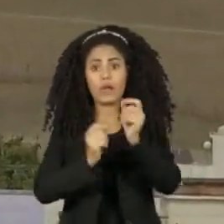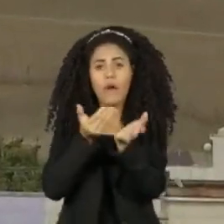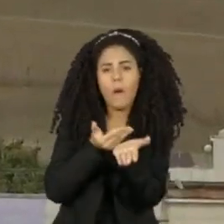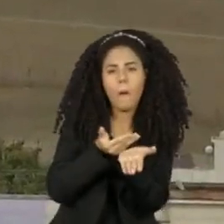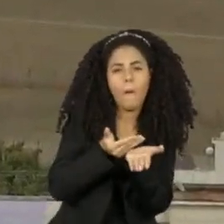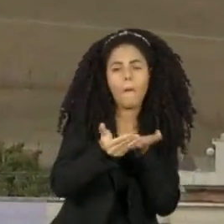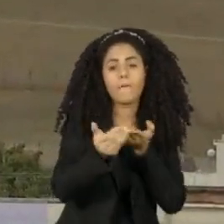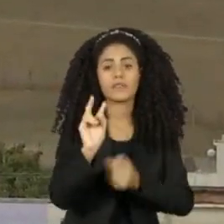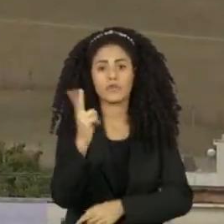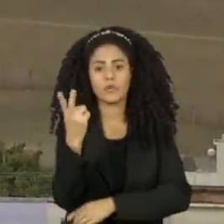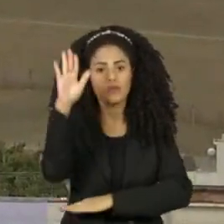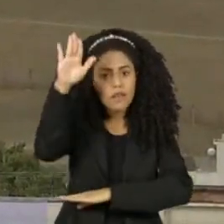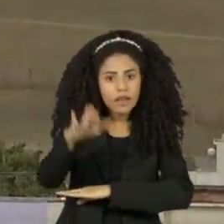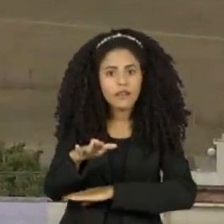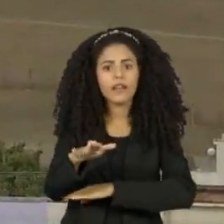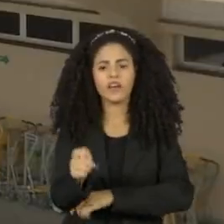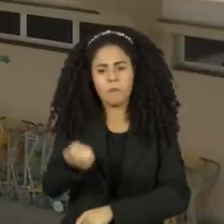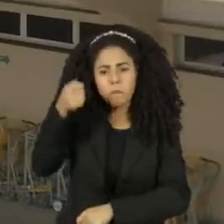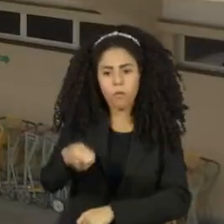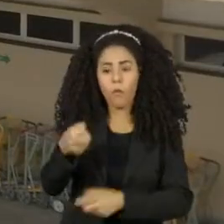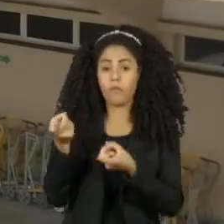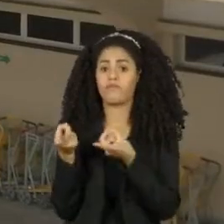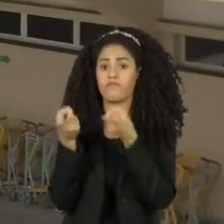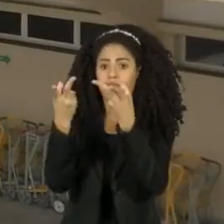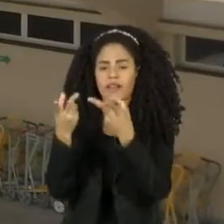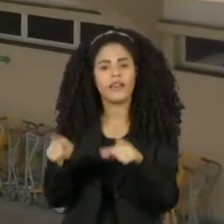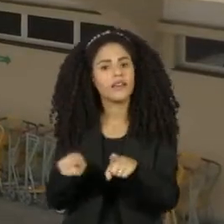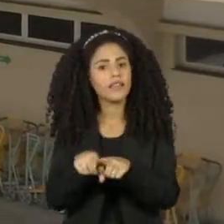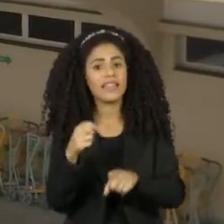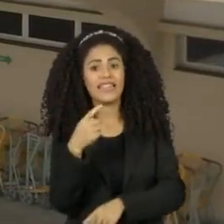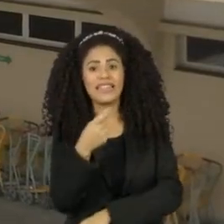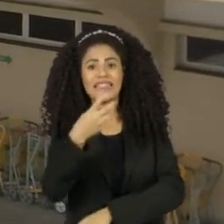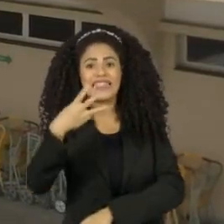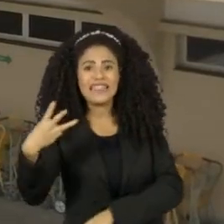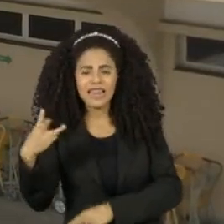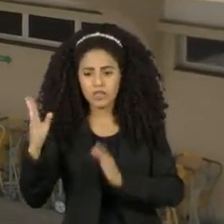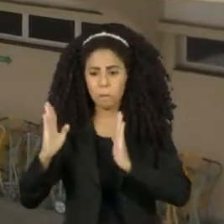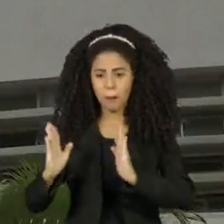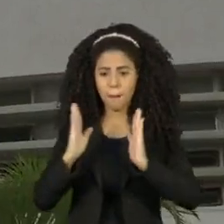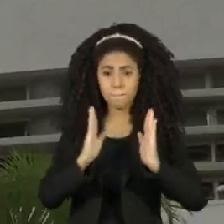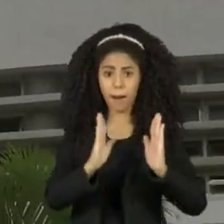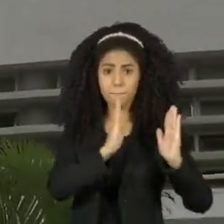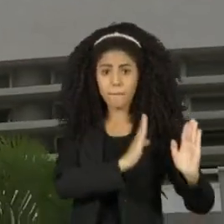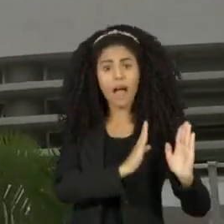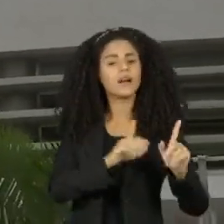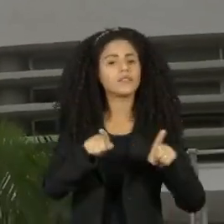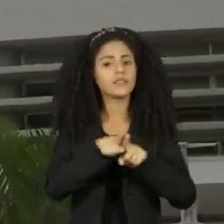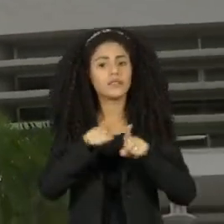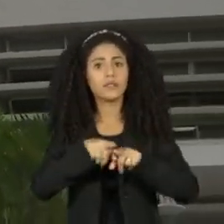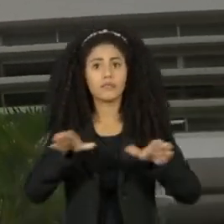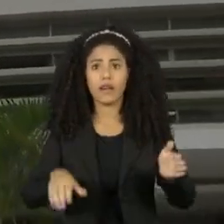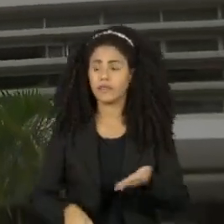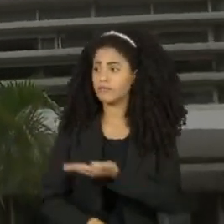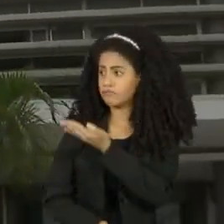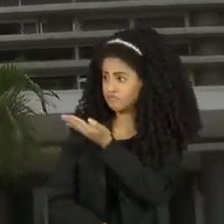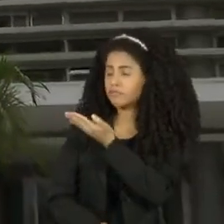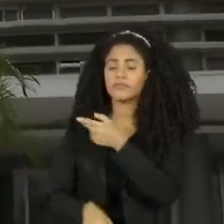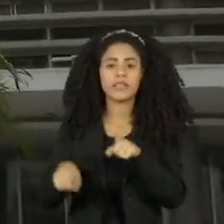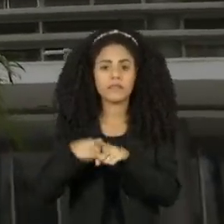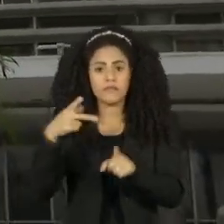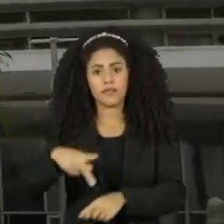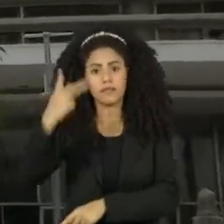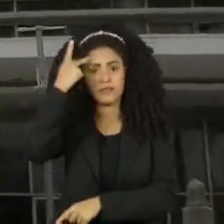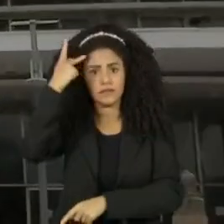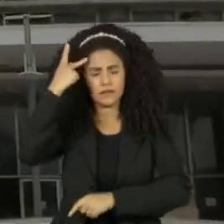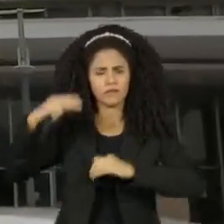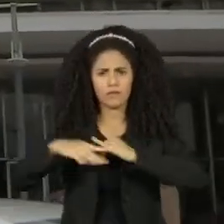às 14h o leilão que deve definir a concessão de 3 blocos de aeroportos, entre eles o de Congonhas, em São